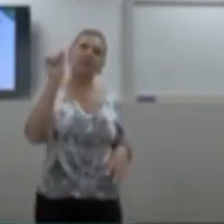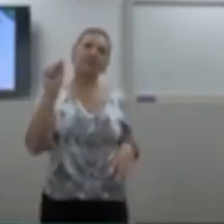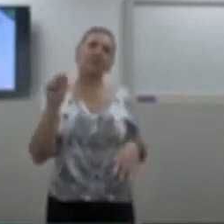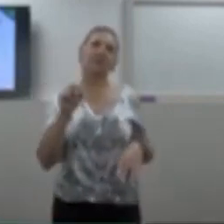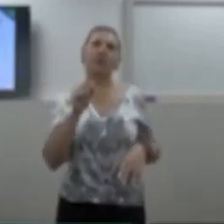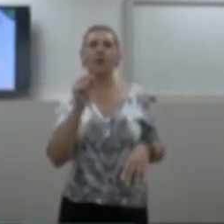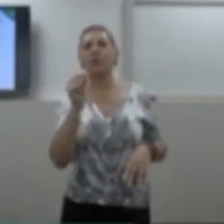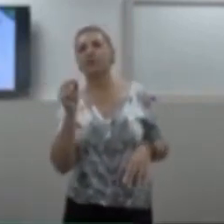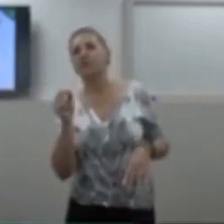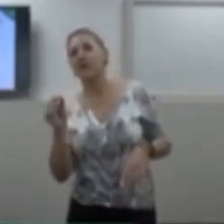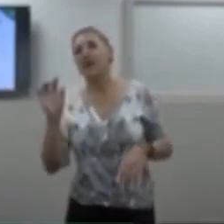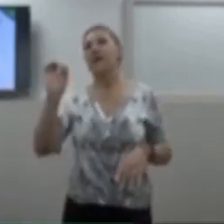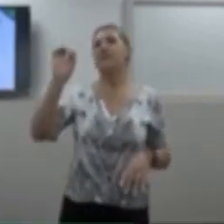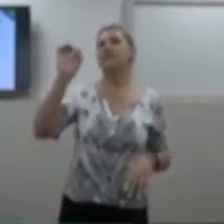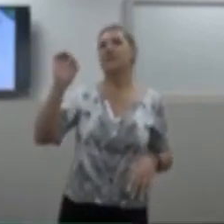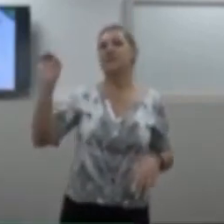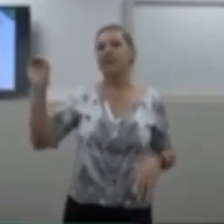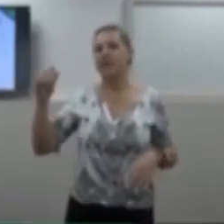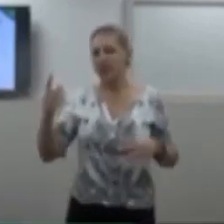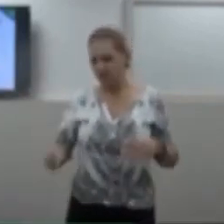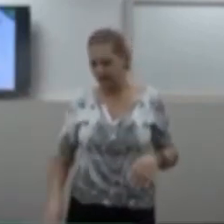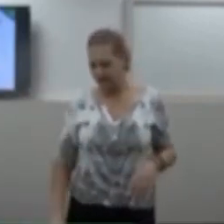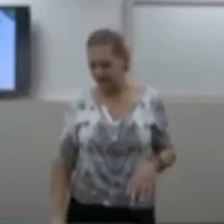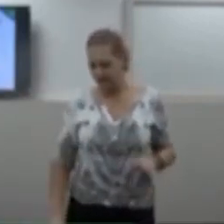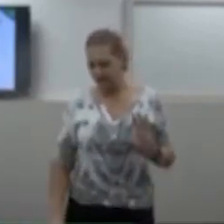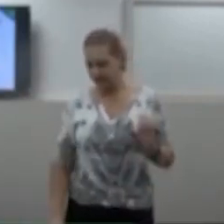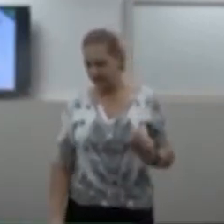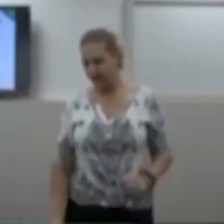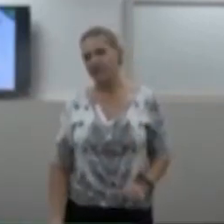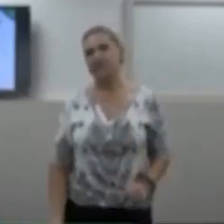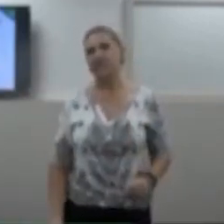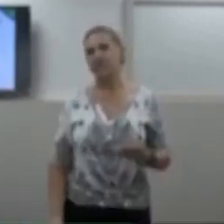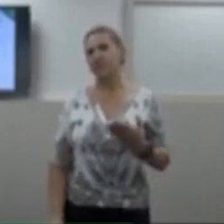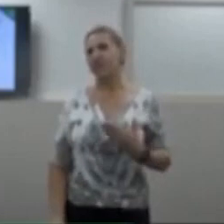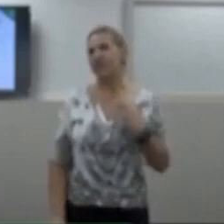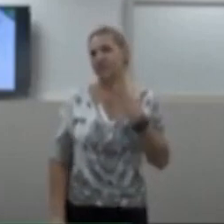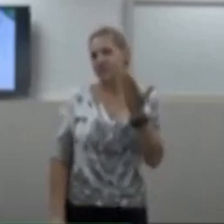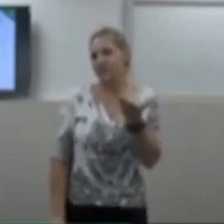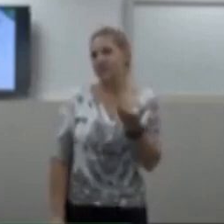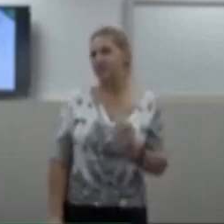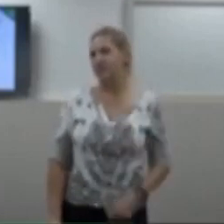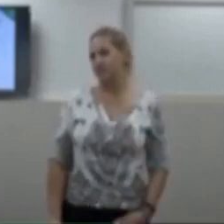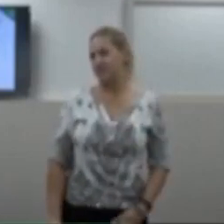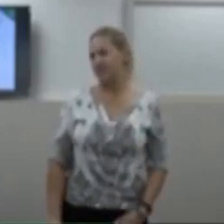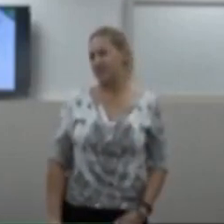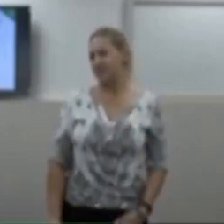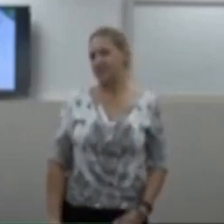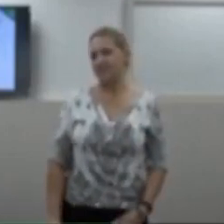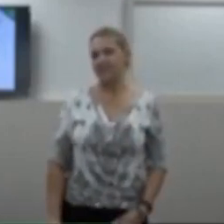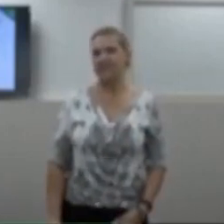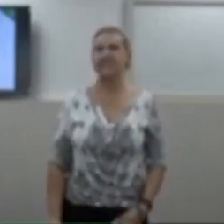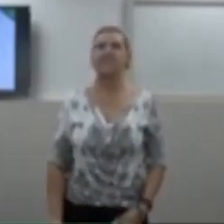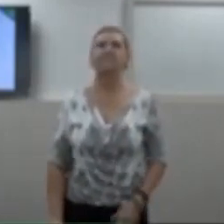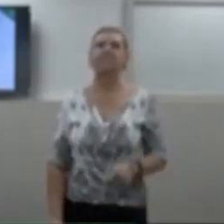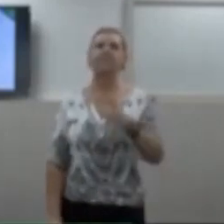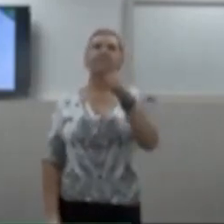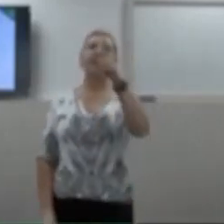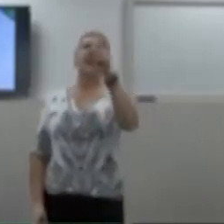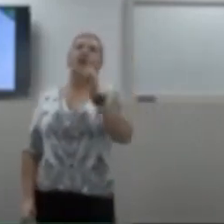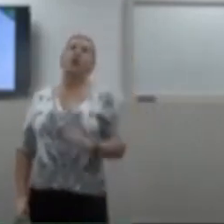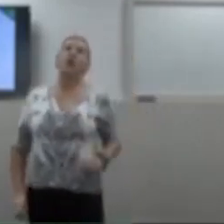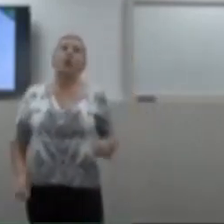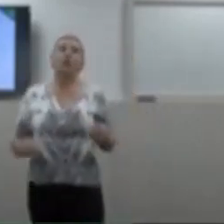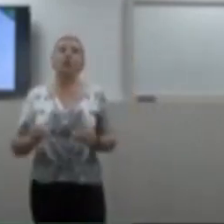Vocês faziam dois, dois. Escreviam, faziam lá quantas florzinhas. Eu coloquei florzinha porque eu desejo uma florzinha para vocês.